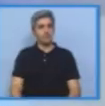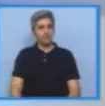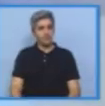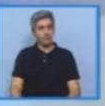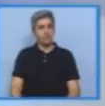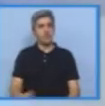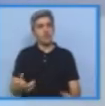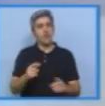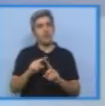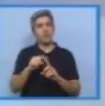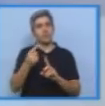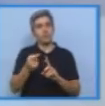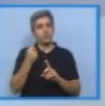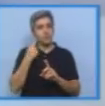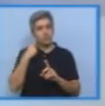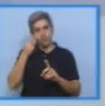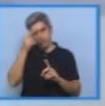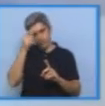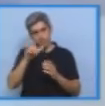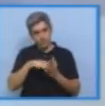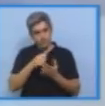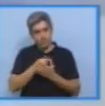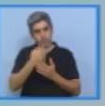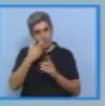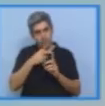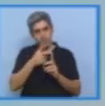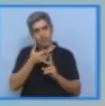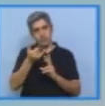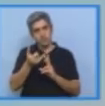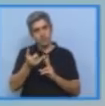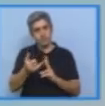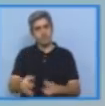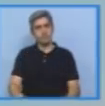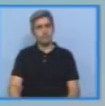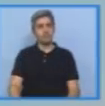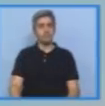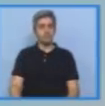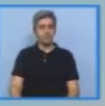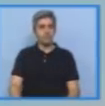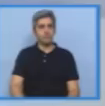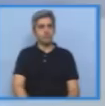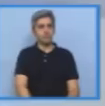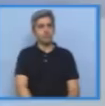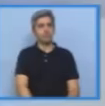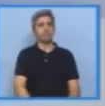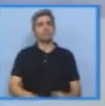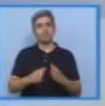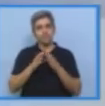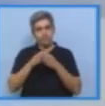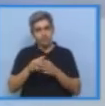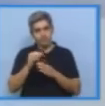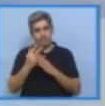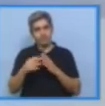foi depois da conclusão então de um curso? Sim, concluí o curso de análises clínicas. Para depois mergulhar num